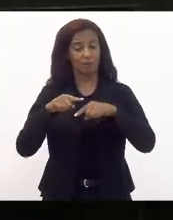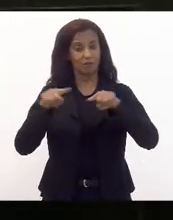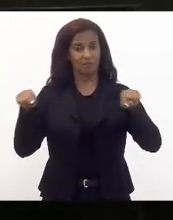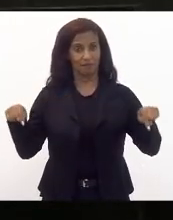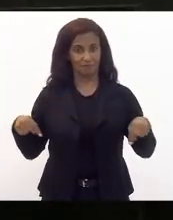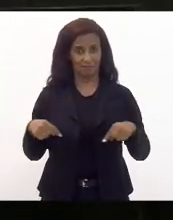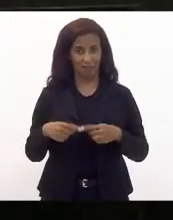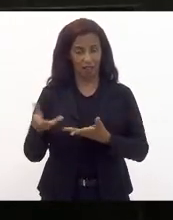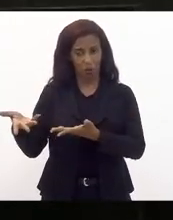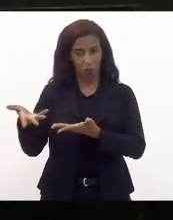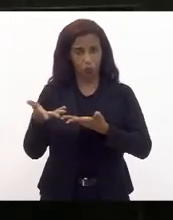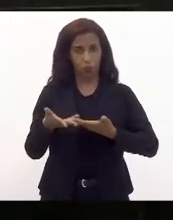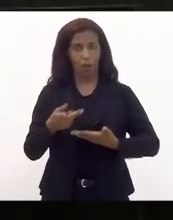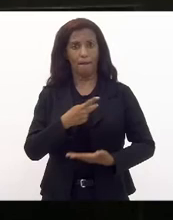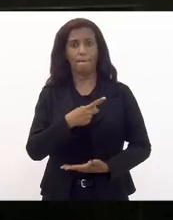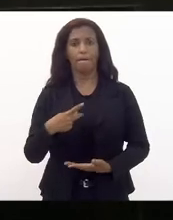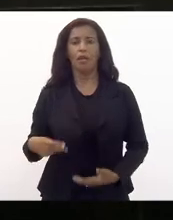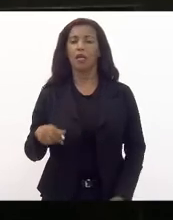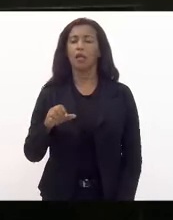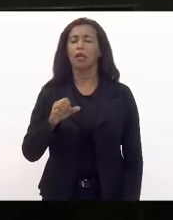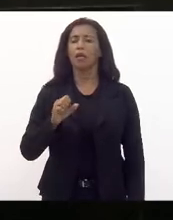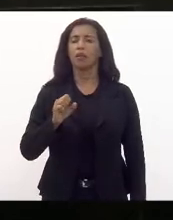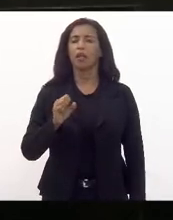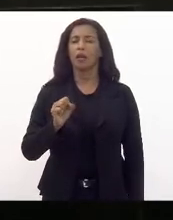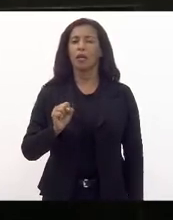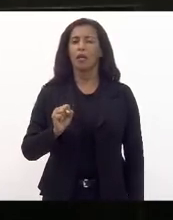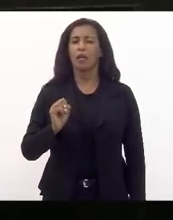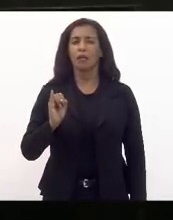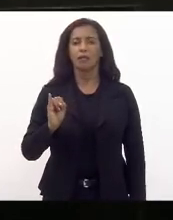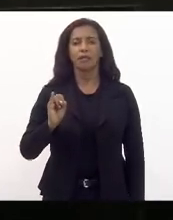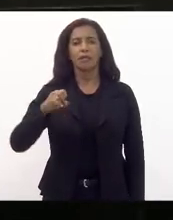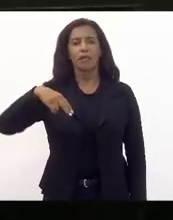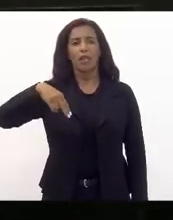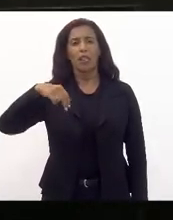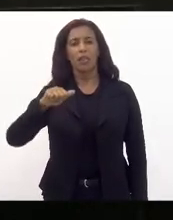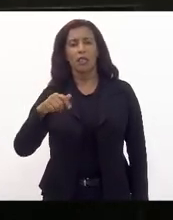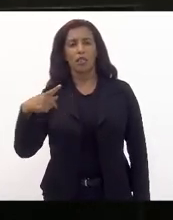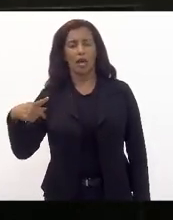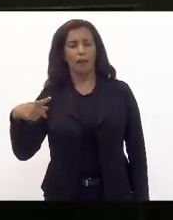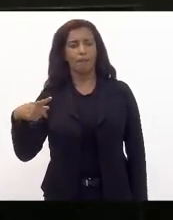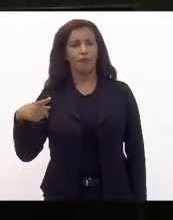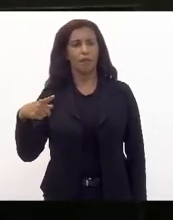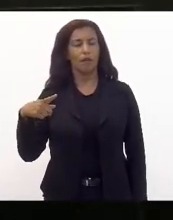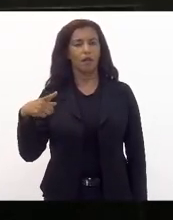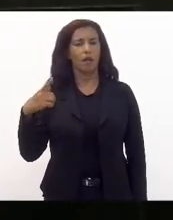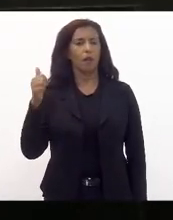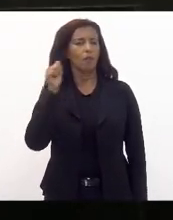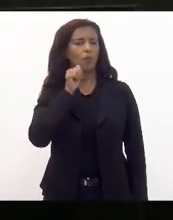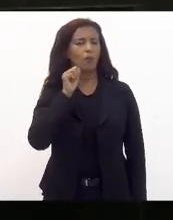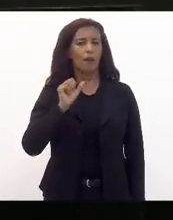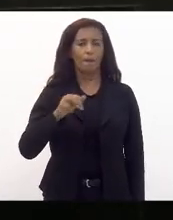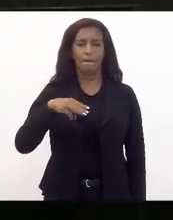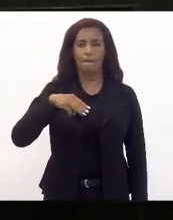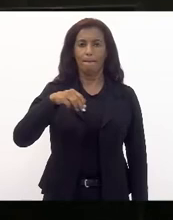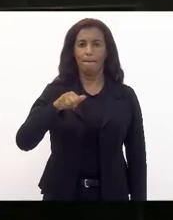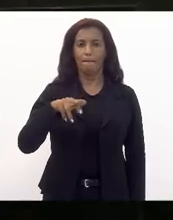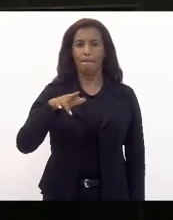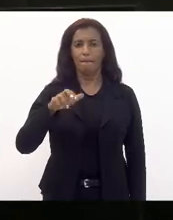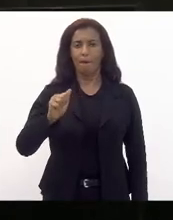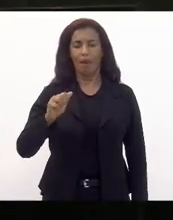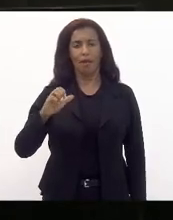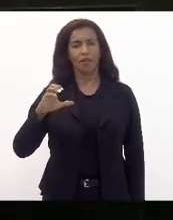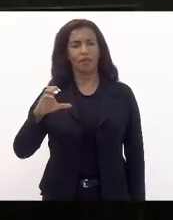meu gabinete a presidente da cinep ela é a senhora Márcia Cordeiro ela esteve no meu gabinete